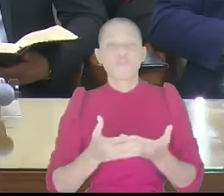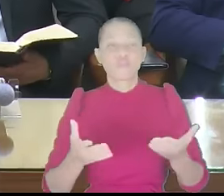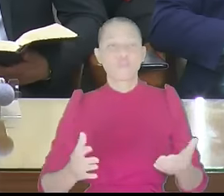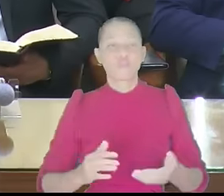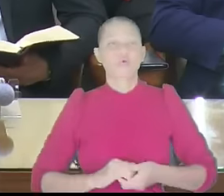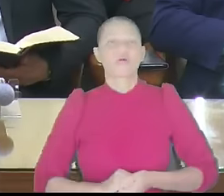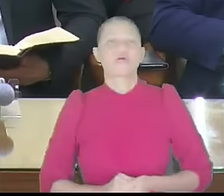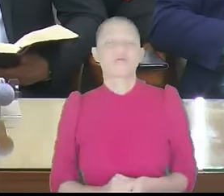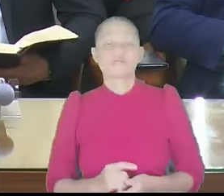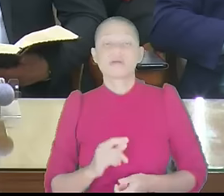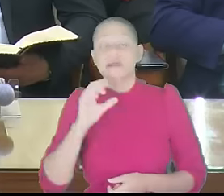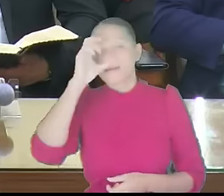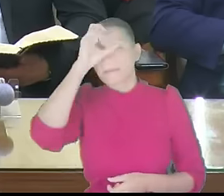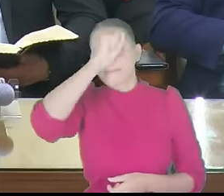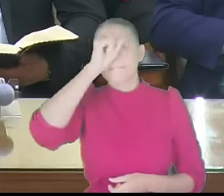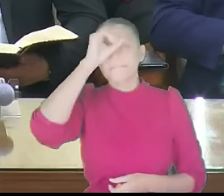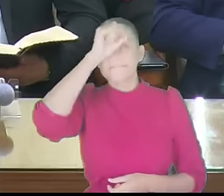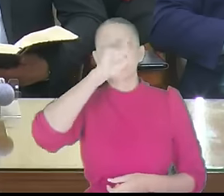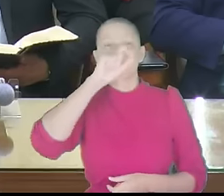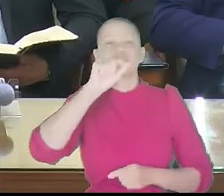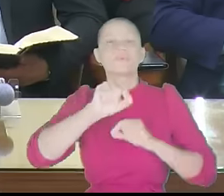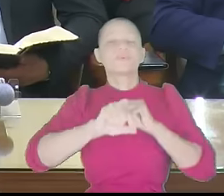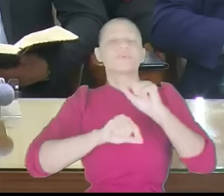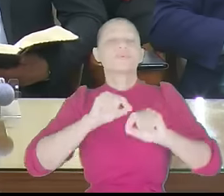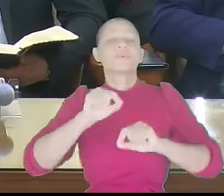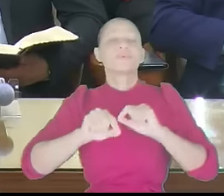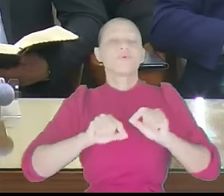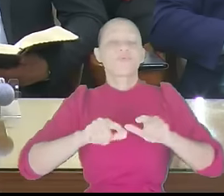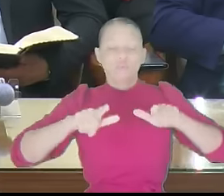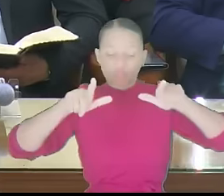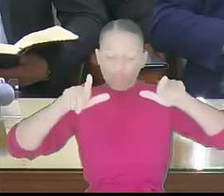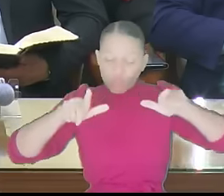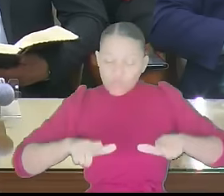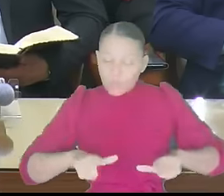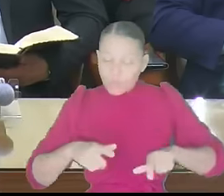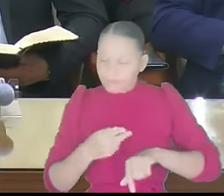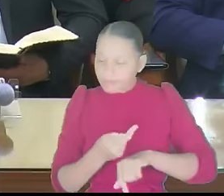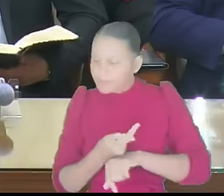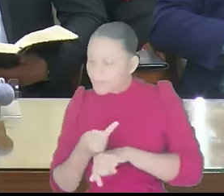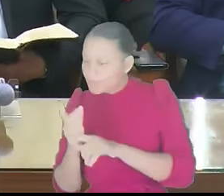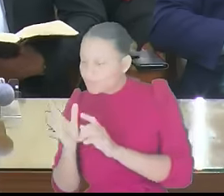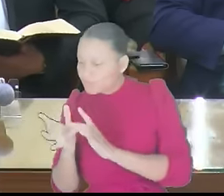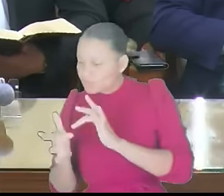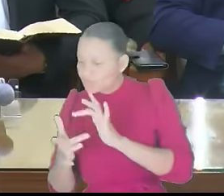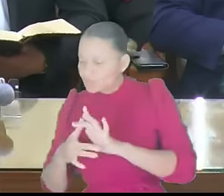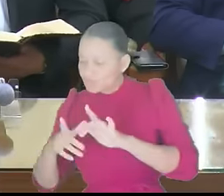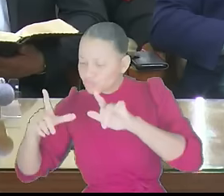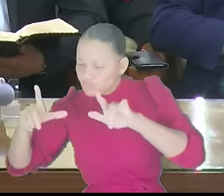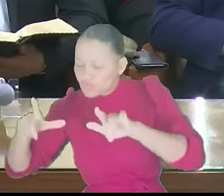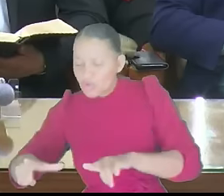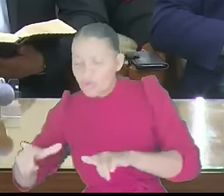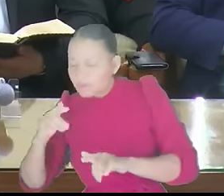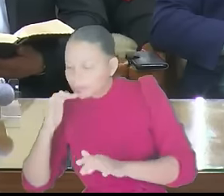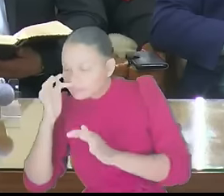Eu aprendo que o lugar de procurar Jesus é no jardim. Ele disse, eu já desci para o meu jardim. Mas ela teimou